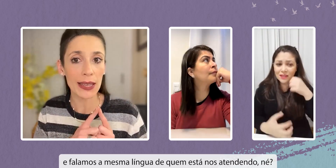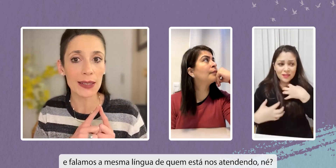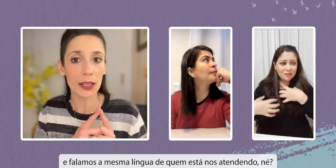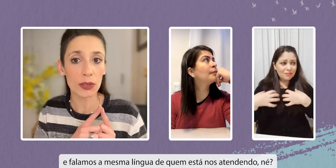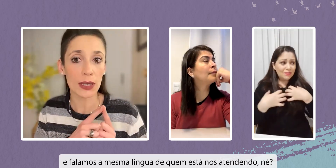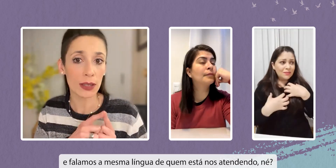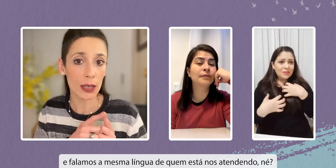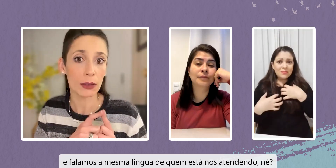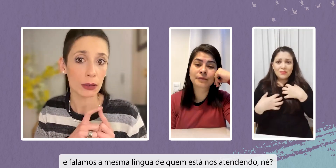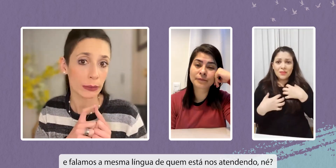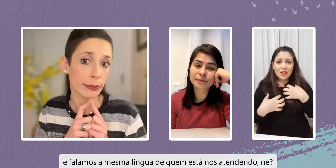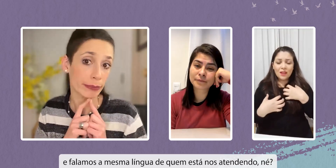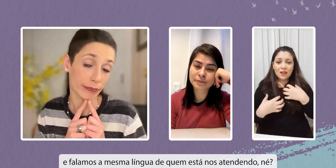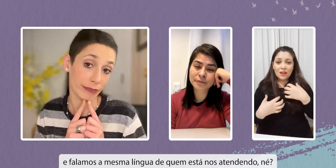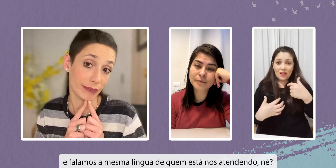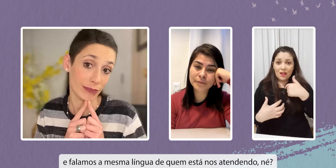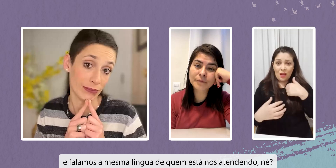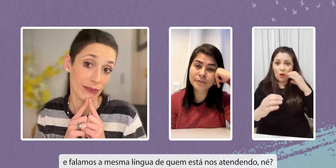de quem está nos atendendo,